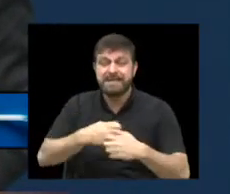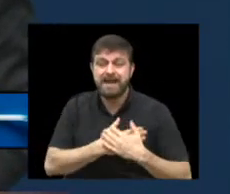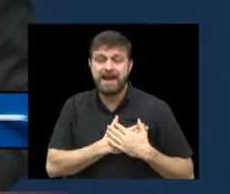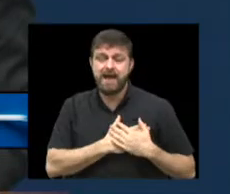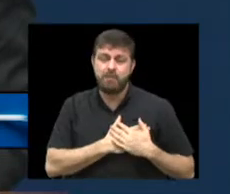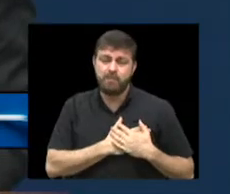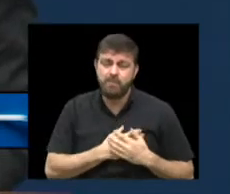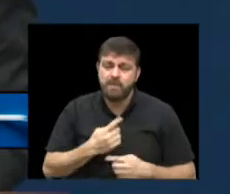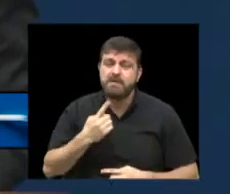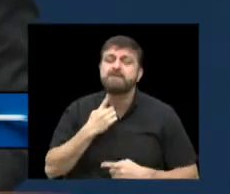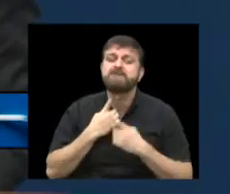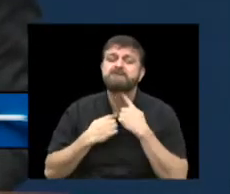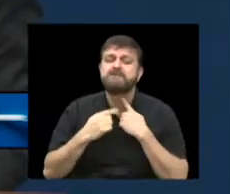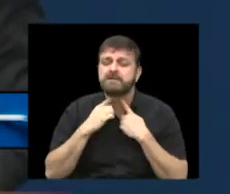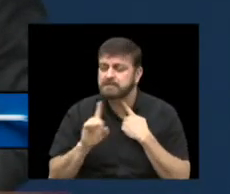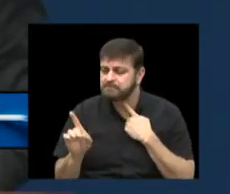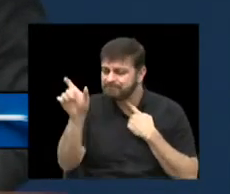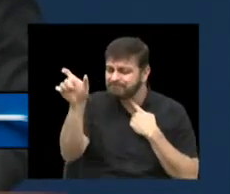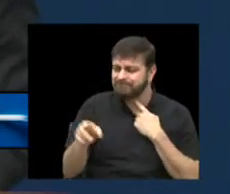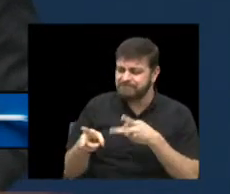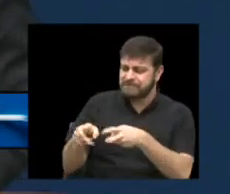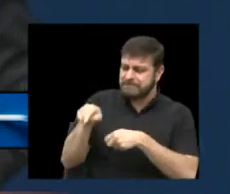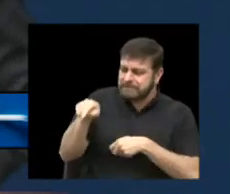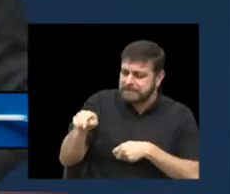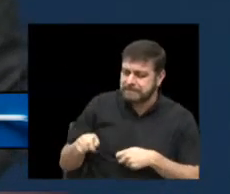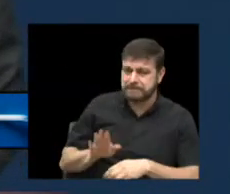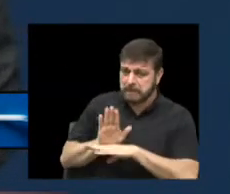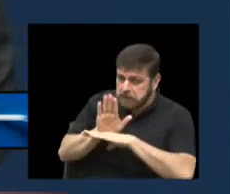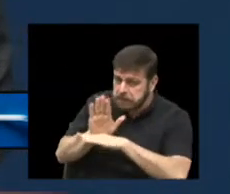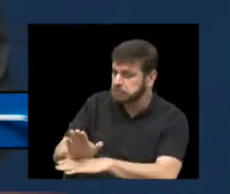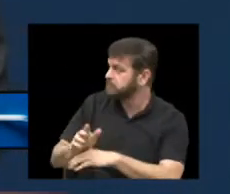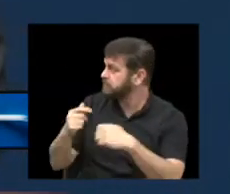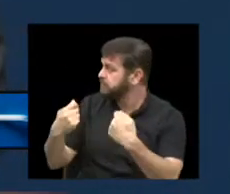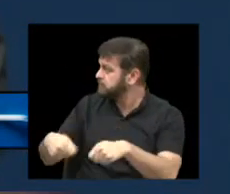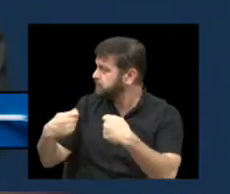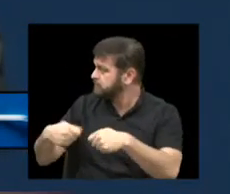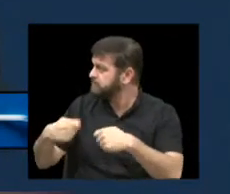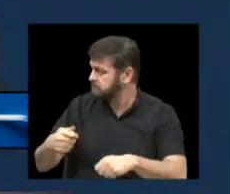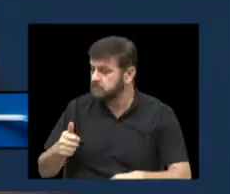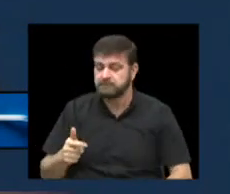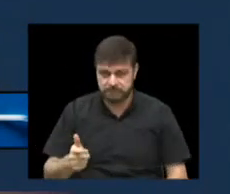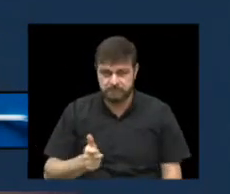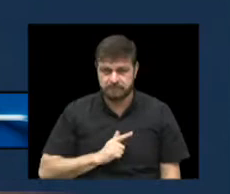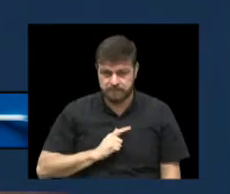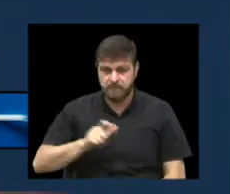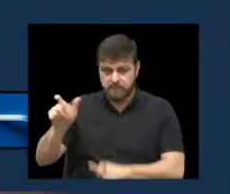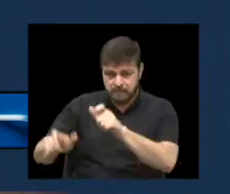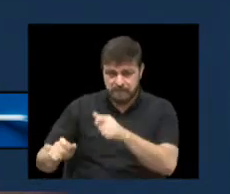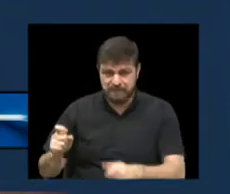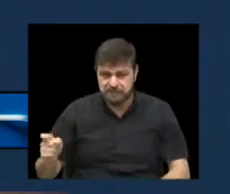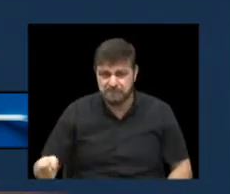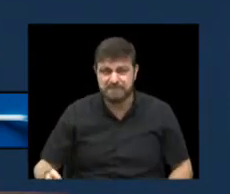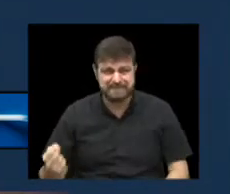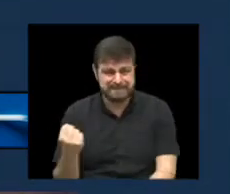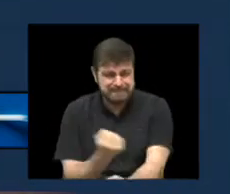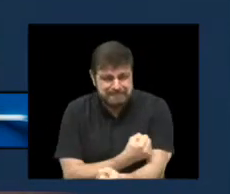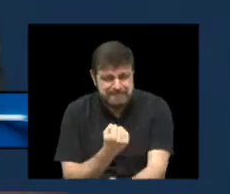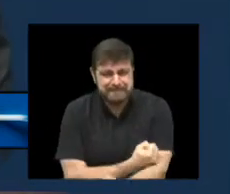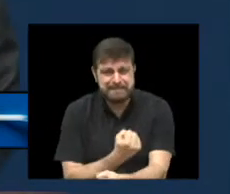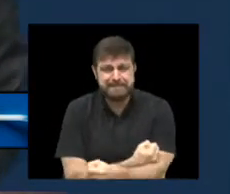ter o desejo em ajudar quem quer ser ajudado. E muitos desses dependentes estão precisando de amor, de uma